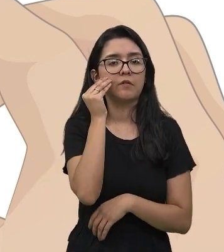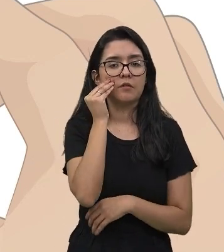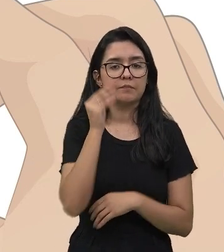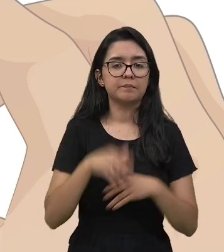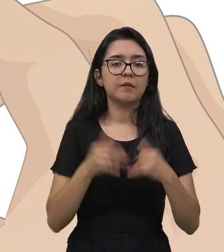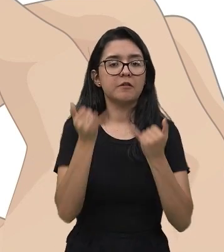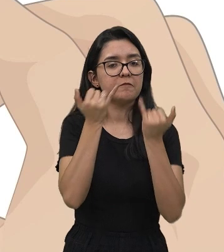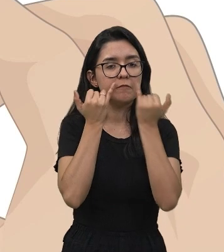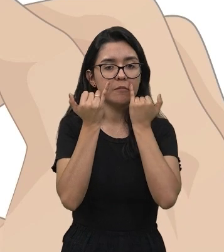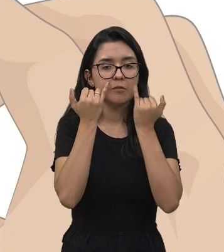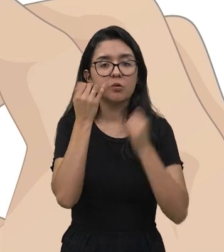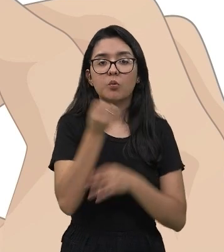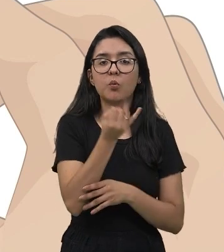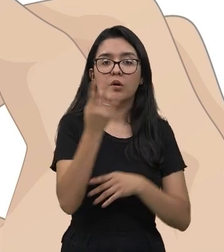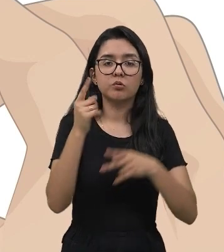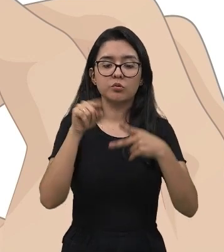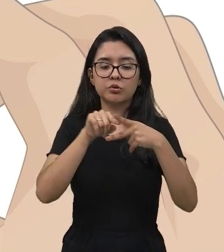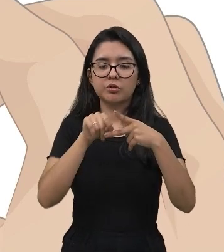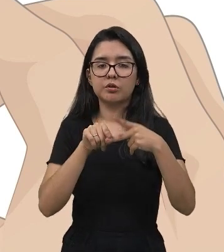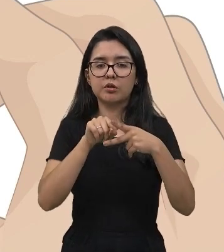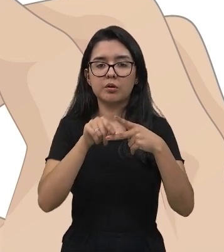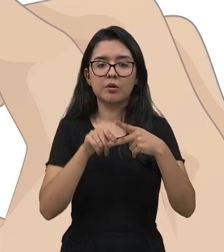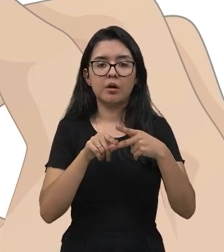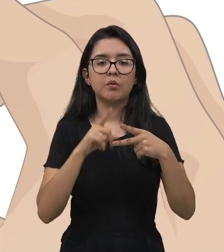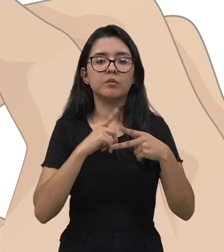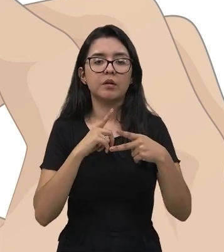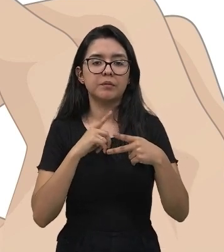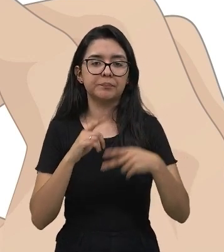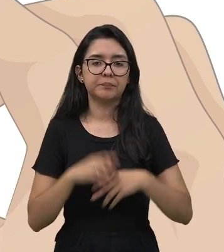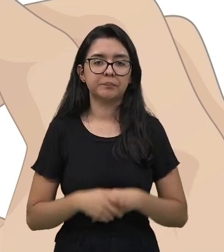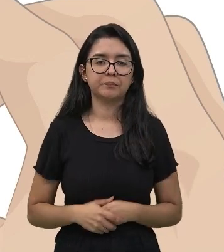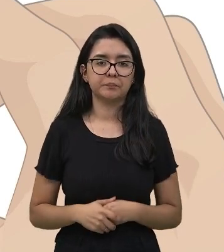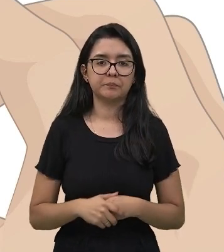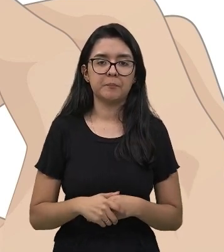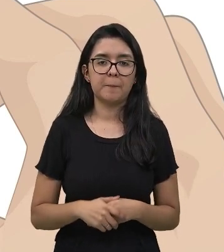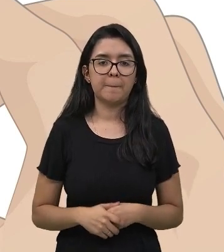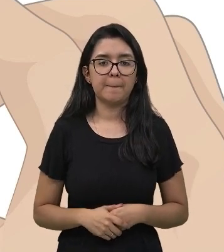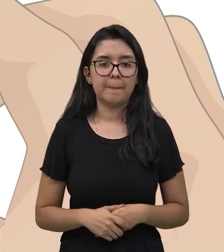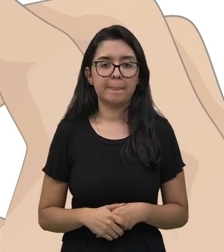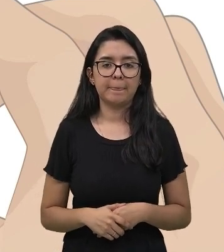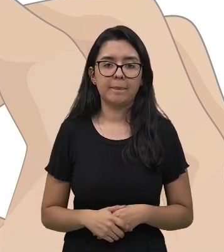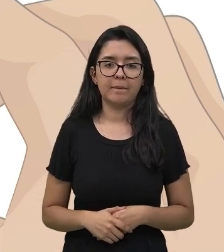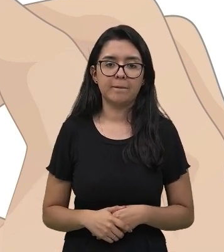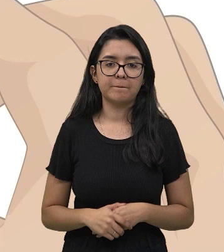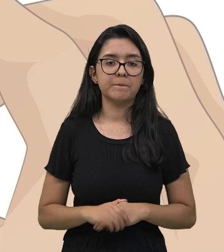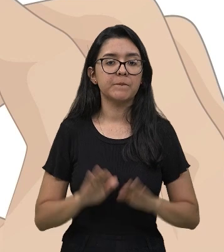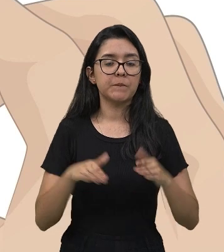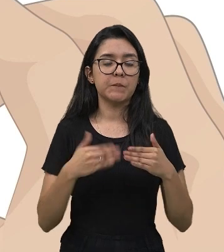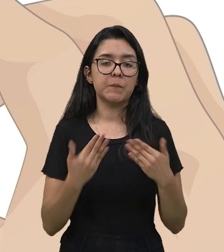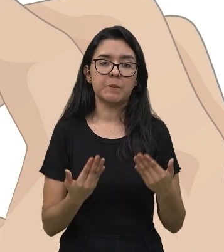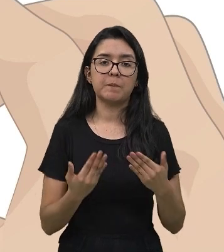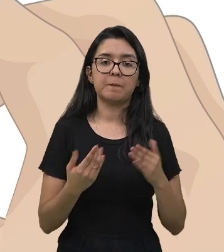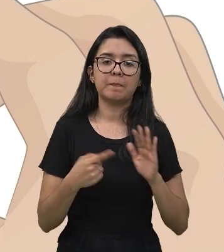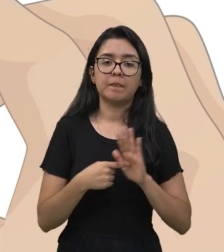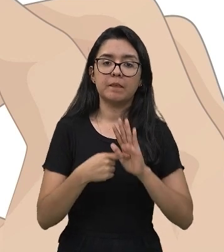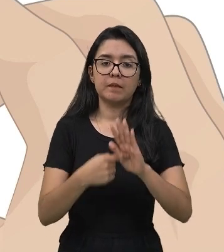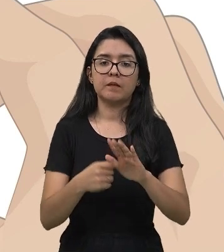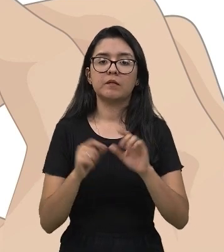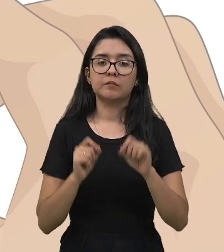informação, quantos graus, né, esse ângulo mede, tá bom? Nesse caso, nós estamos considerando o sentido